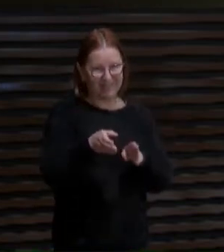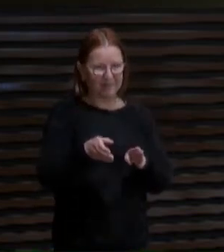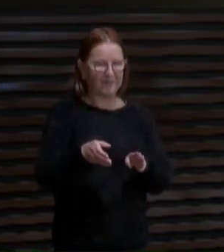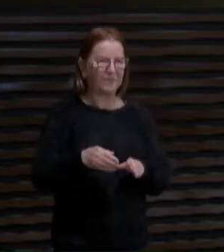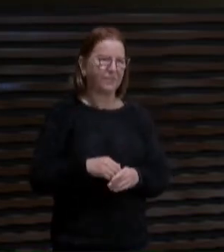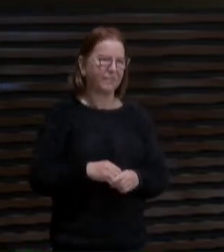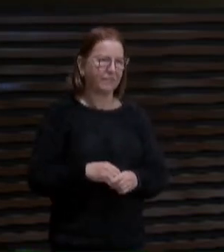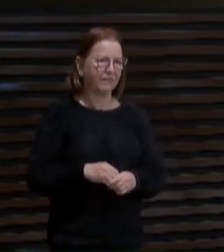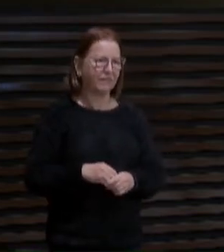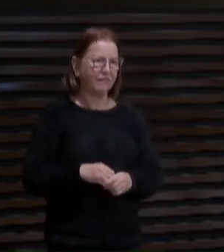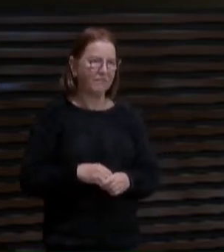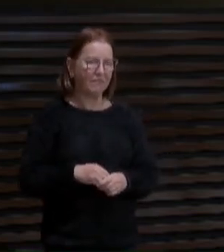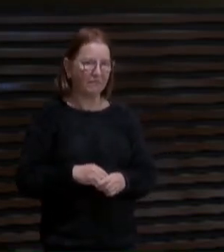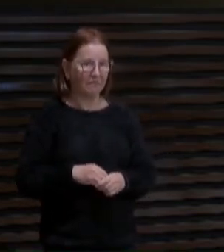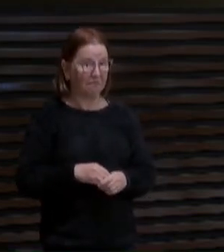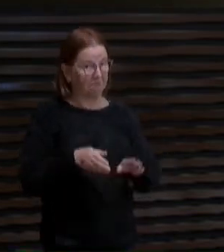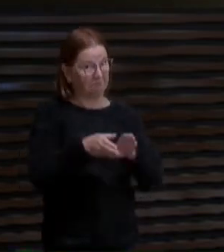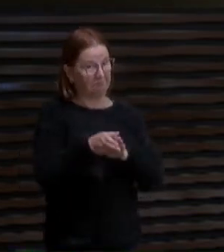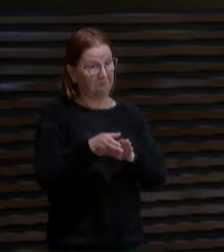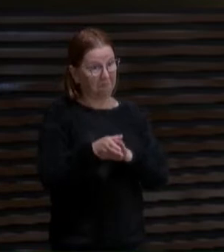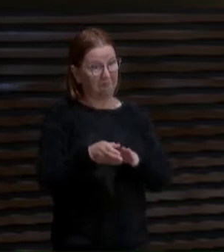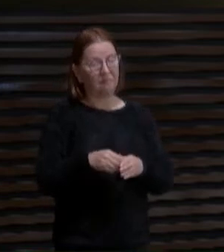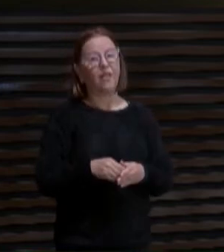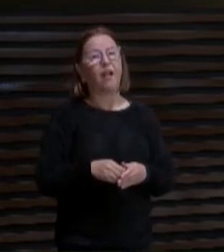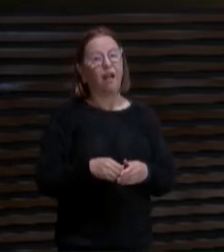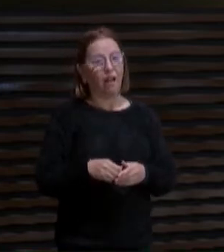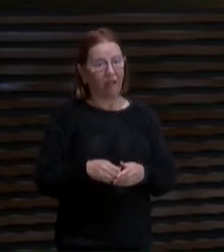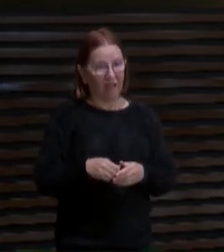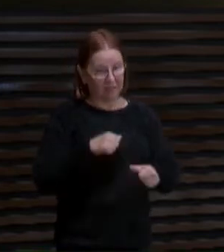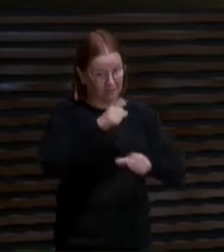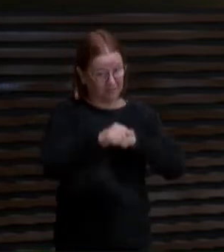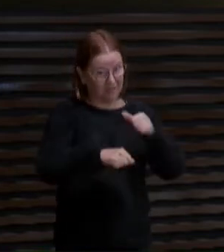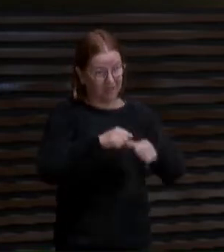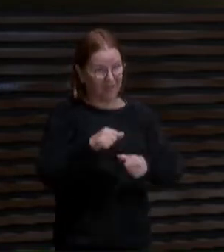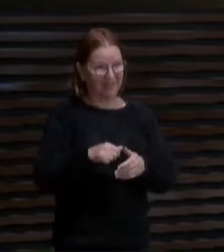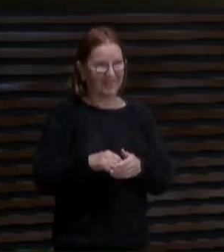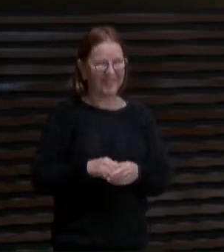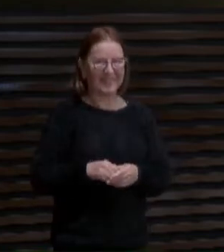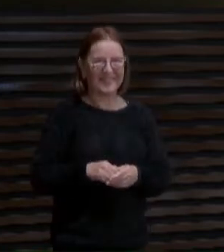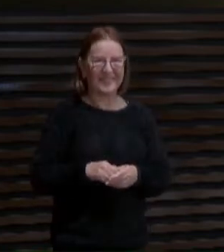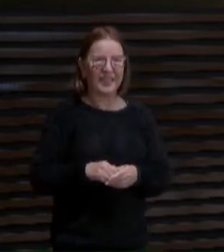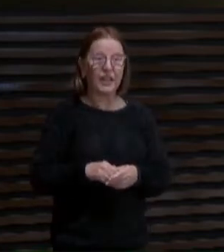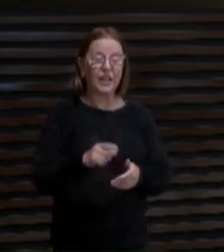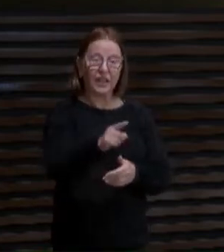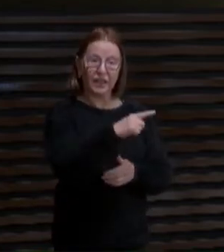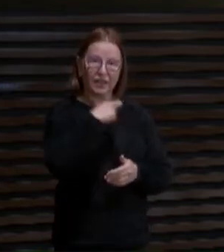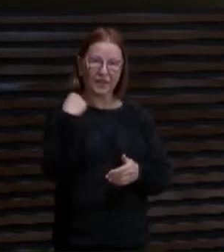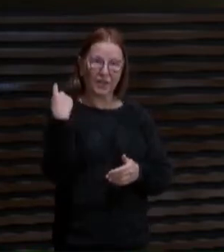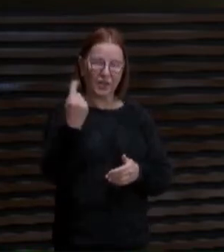Eita disciplina agora essa igreja está mudando hein não é que a igreja tá mudando não é que nós estamos